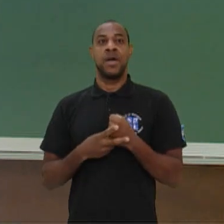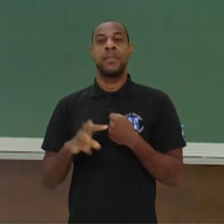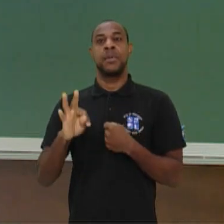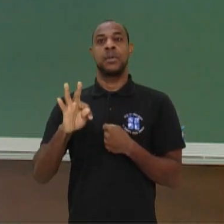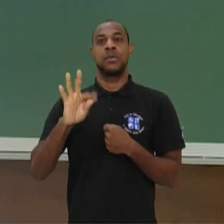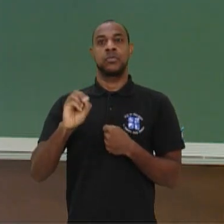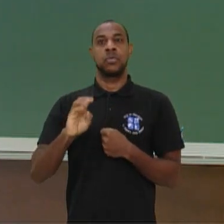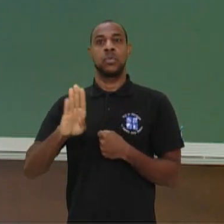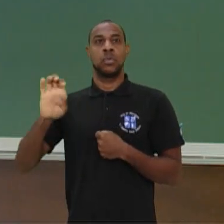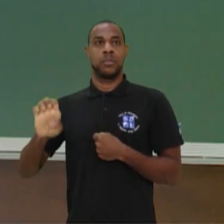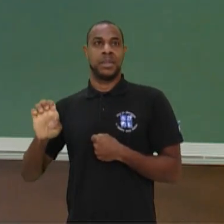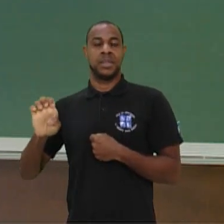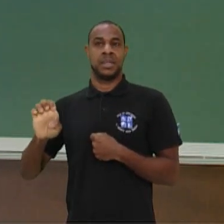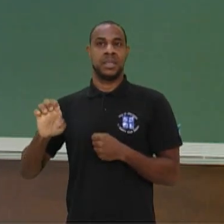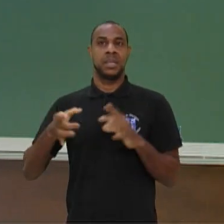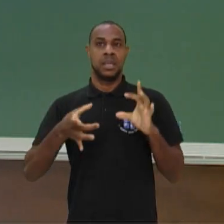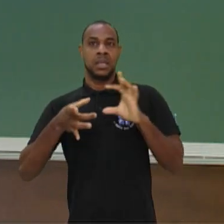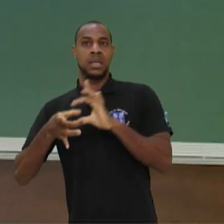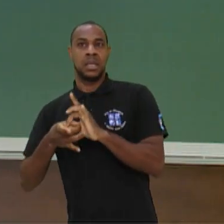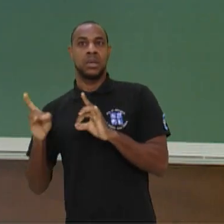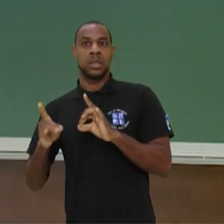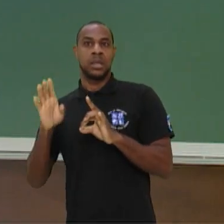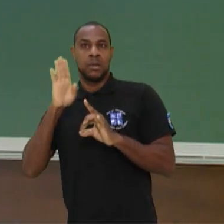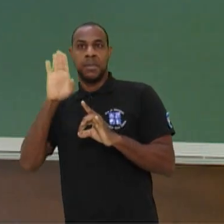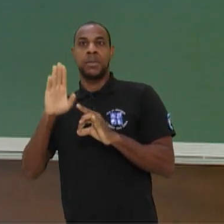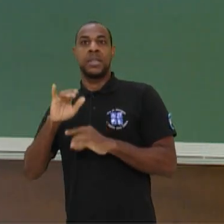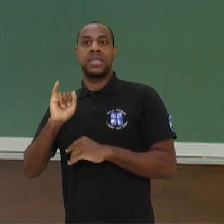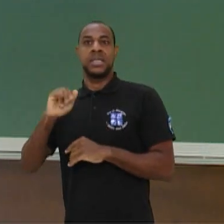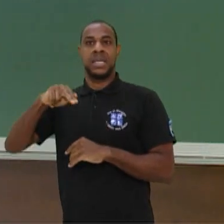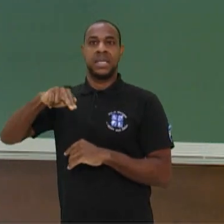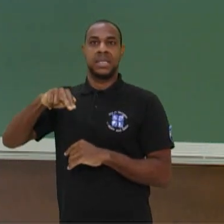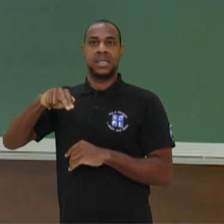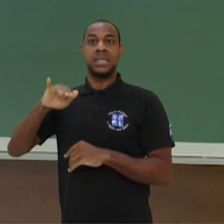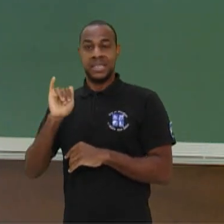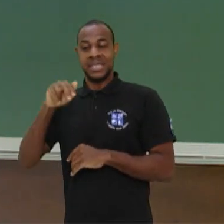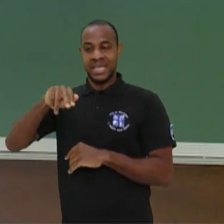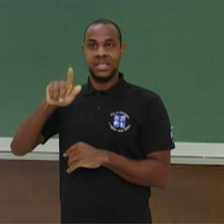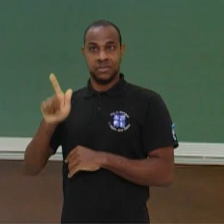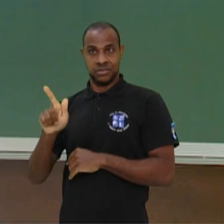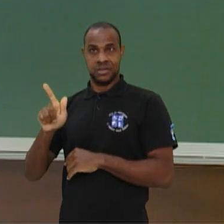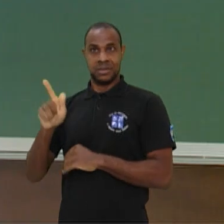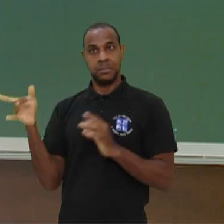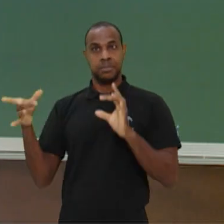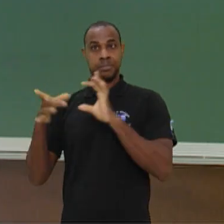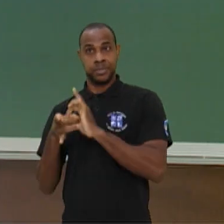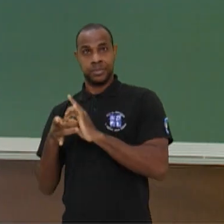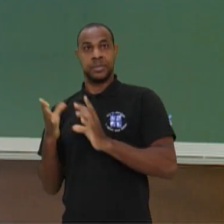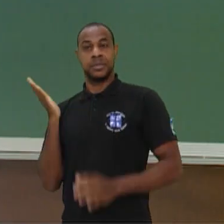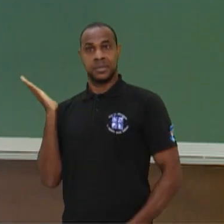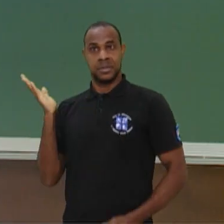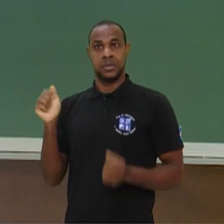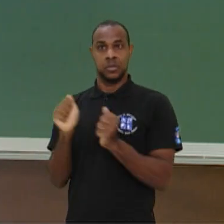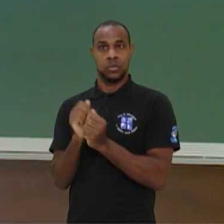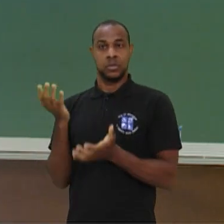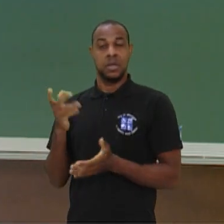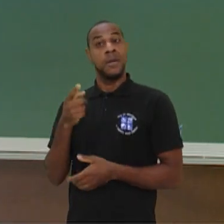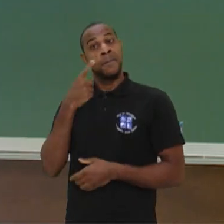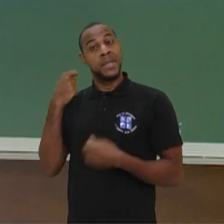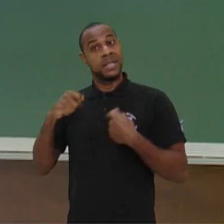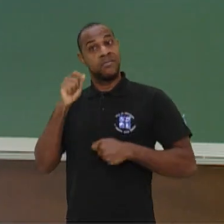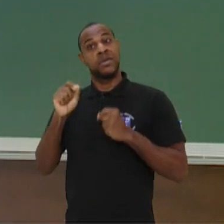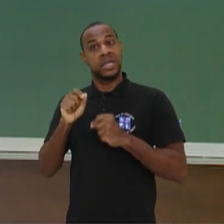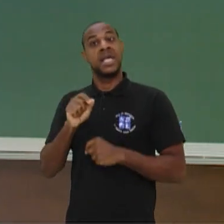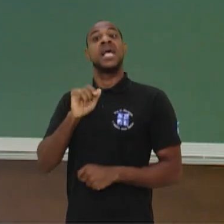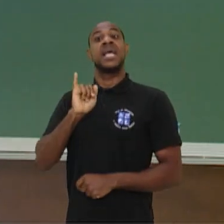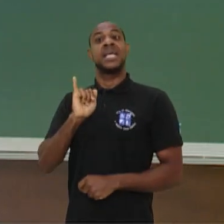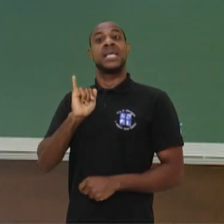passado, seguido do verbo principal com o ing. E lembrando que o passado simples, temos que verificar se os verbos são regulares